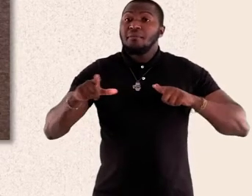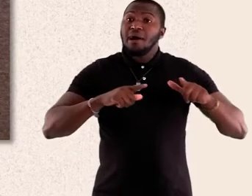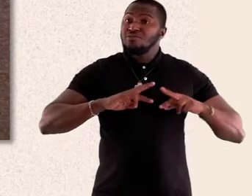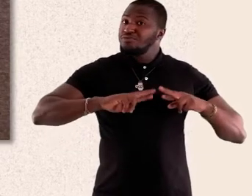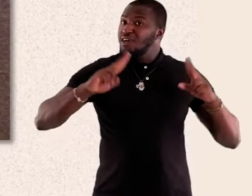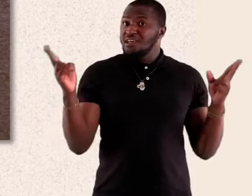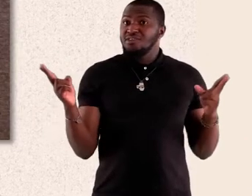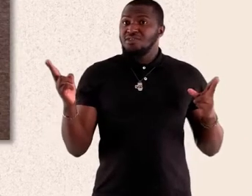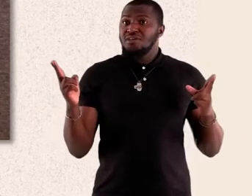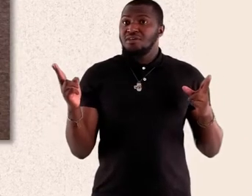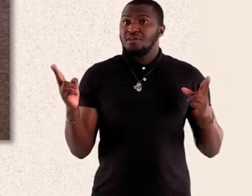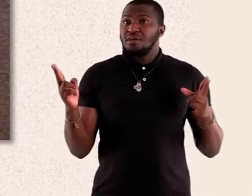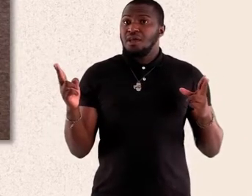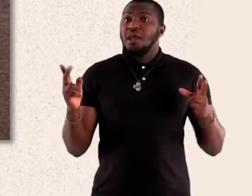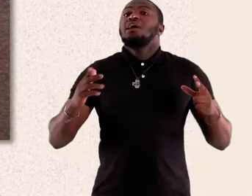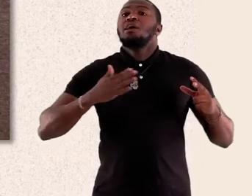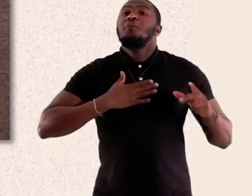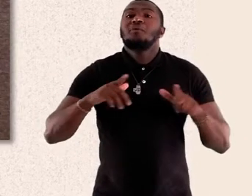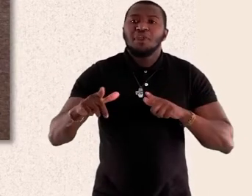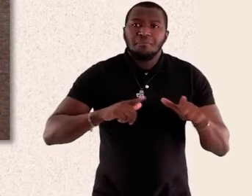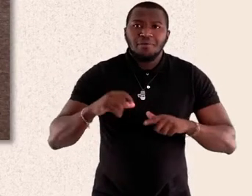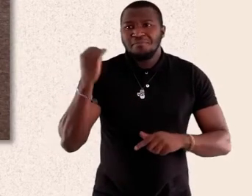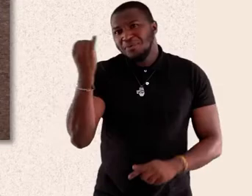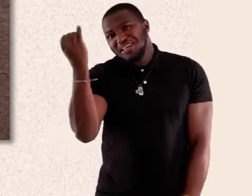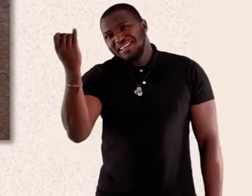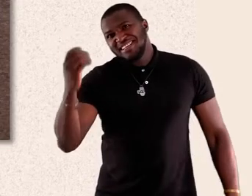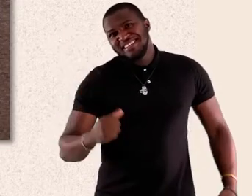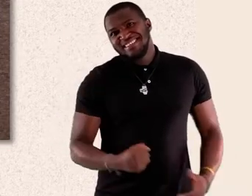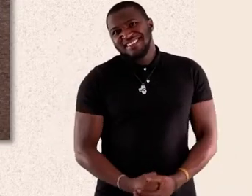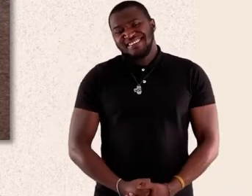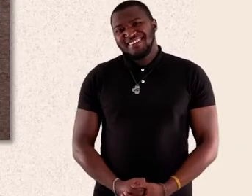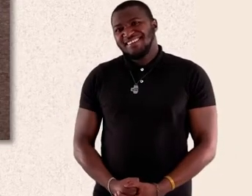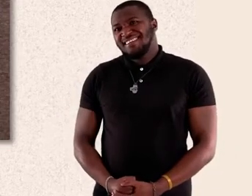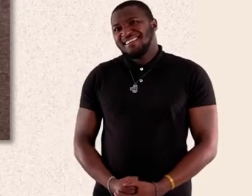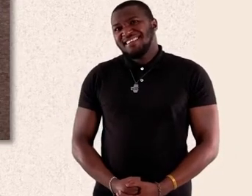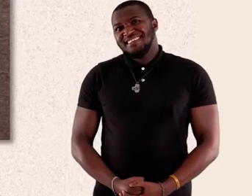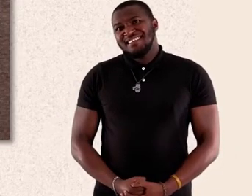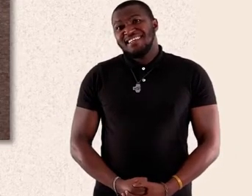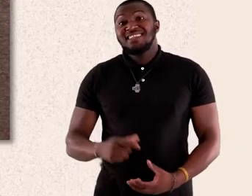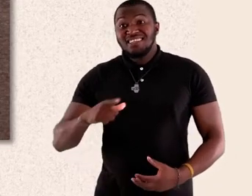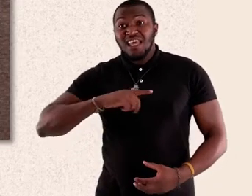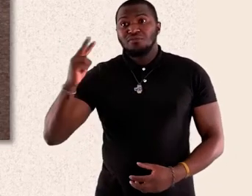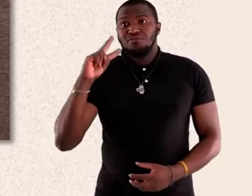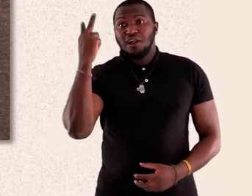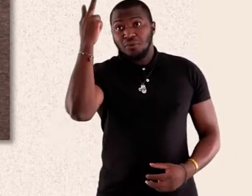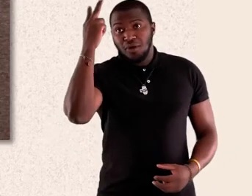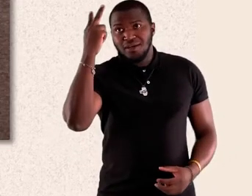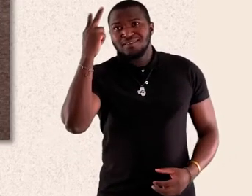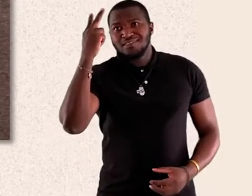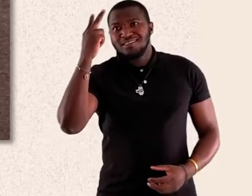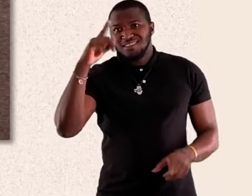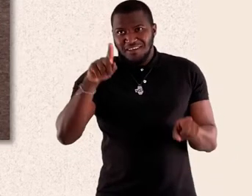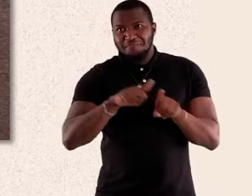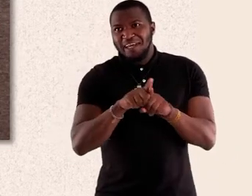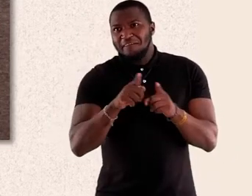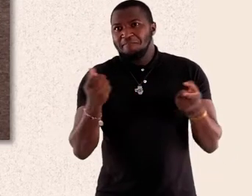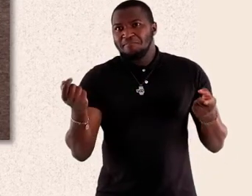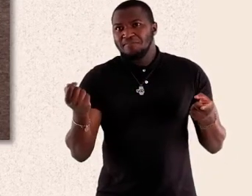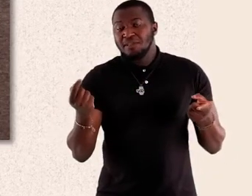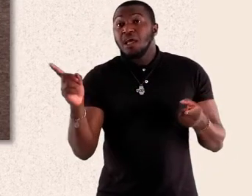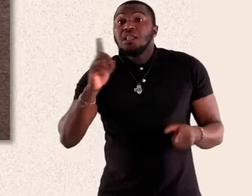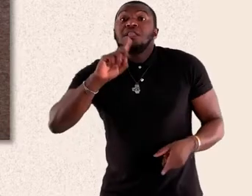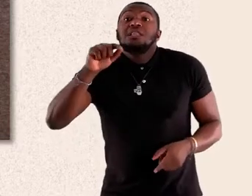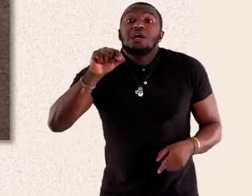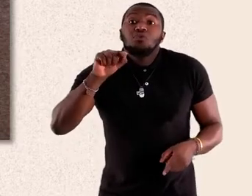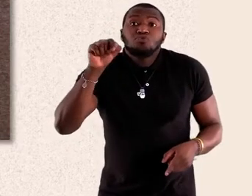essa forma como eu ato é importante oi e ela tem um valor muito grande não só